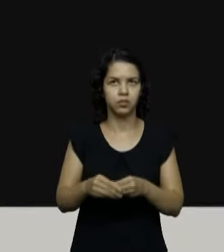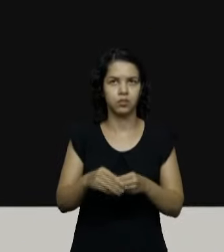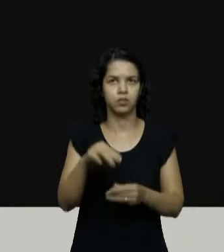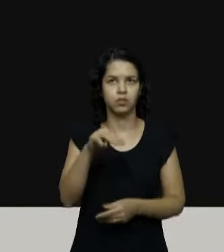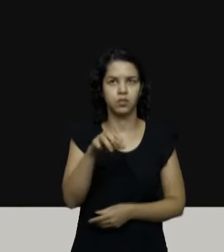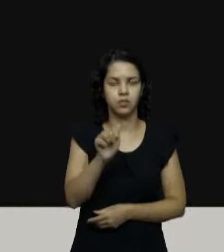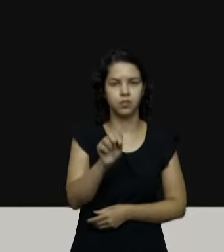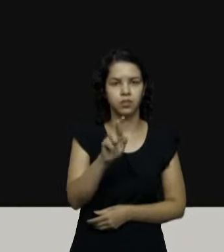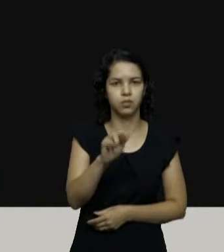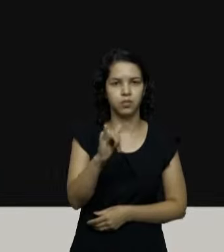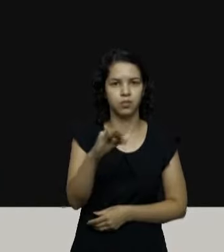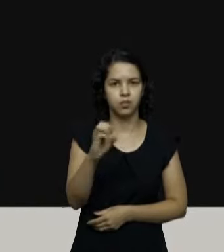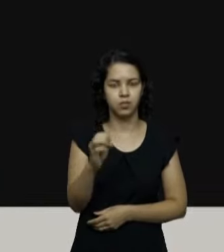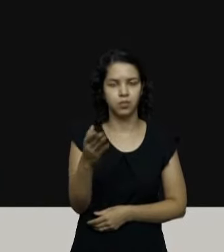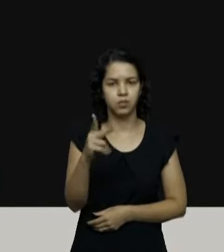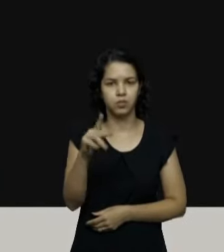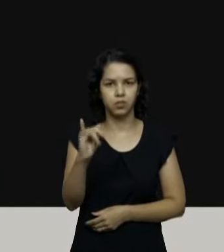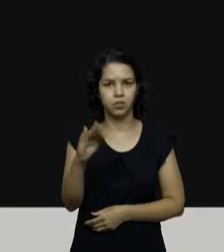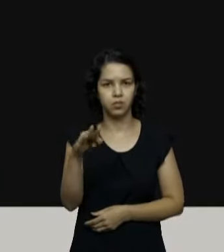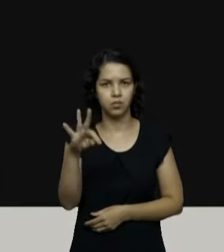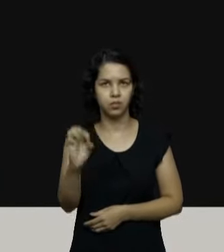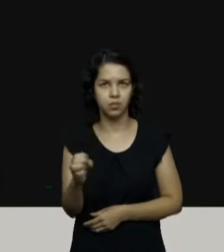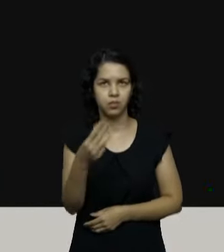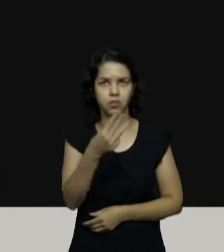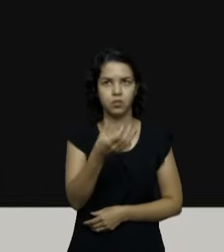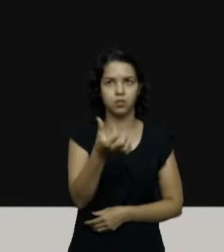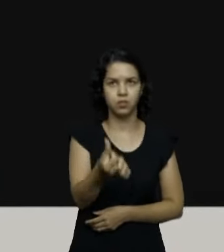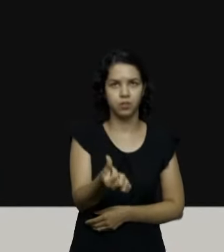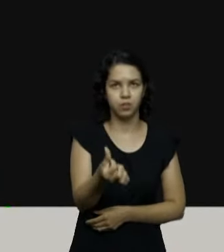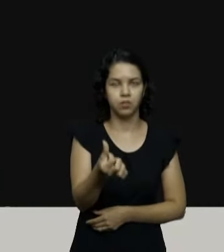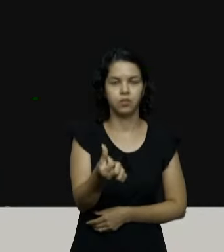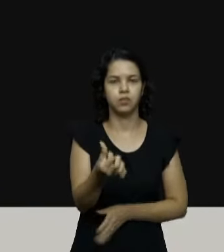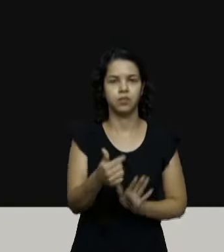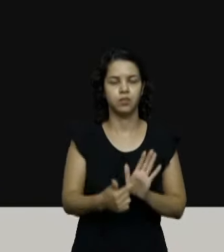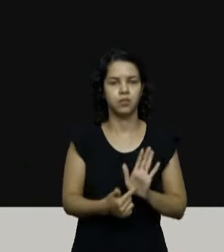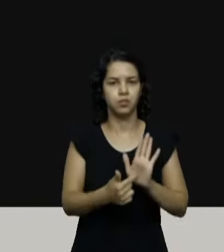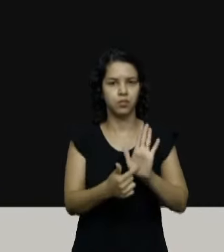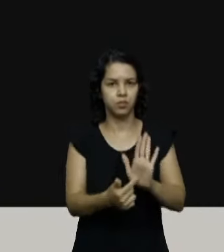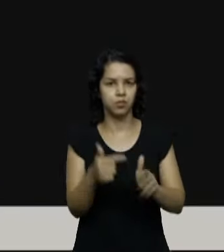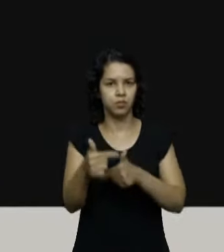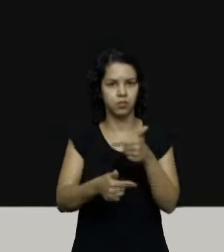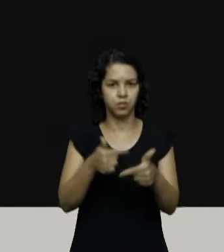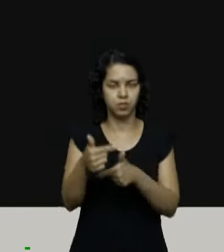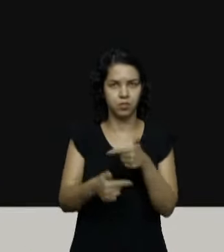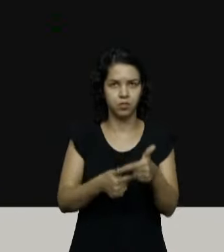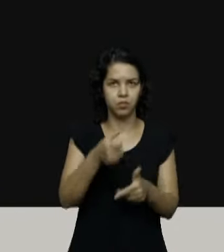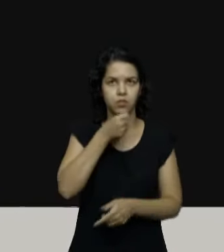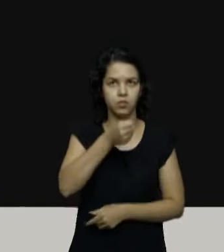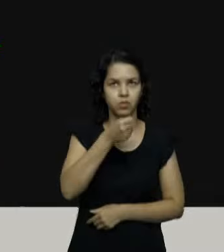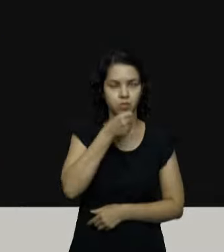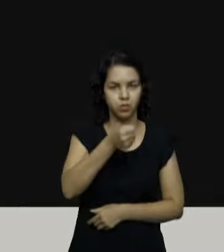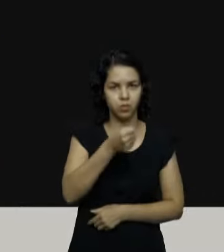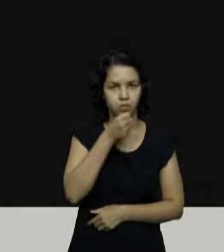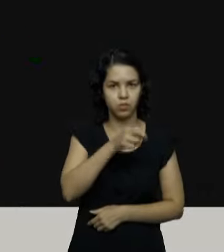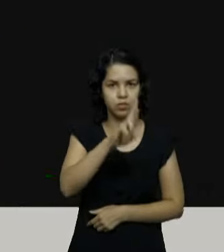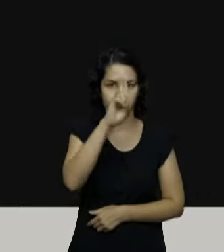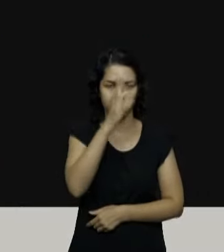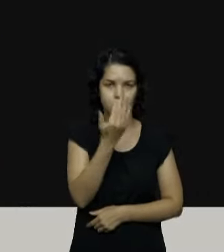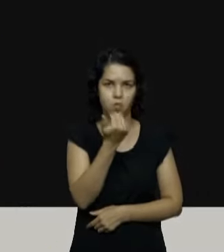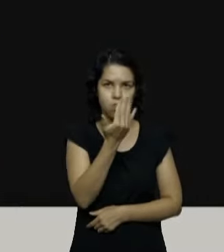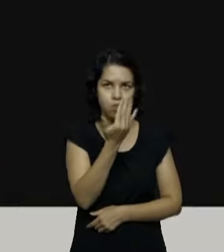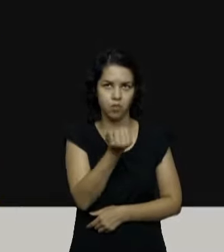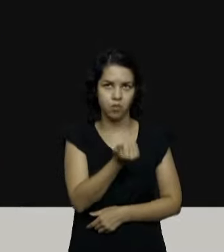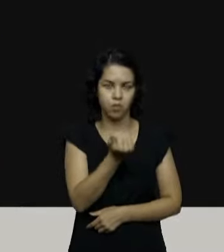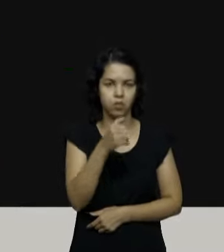Pinto Mota Júnior pelos 36 anos como apresentador do Jornal do Almoço na